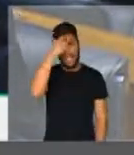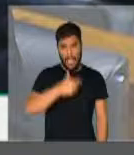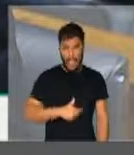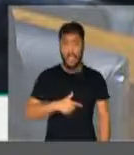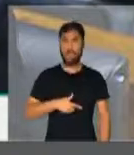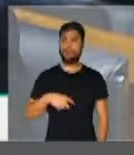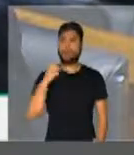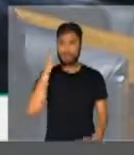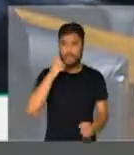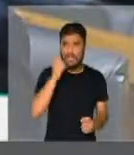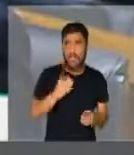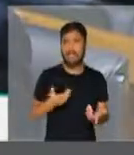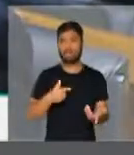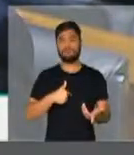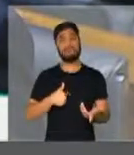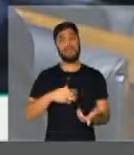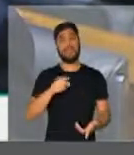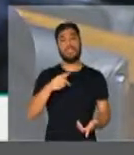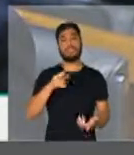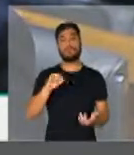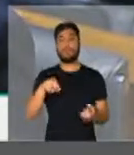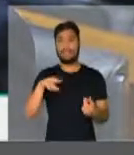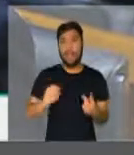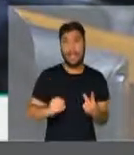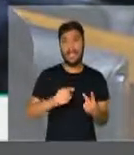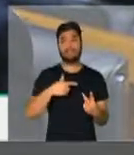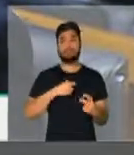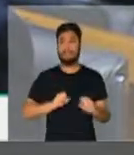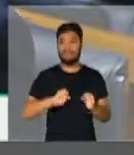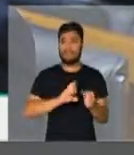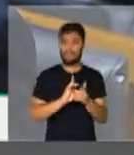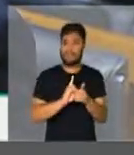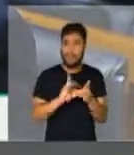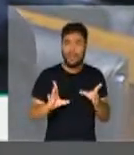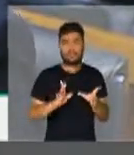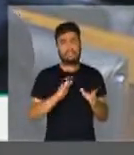republicano, sou democrata e defendo o processo político e o resultado que vem das urnas.